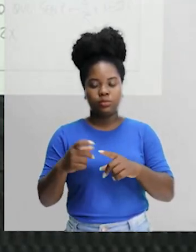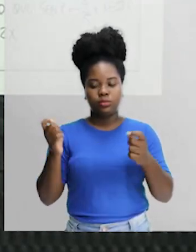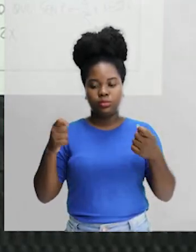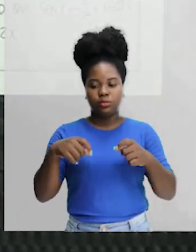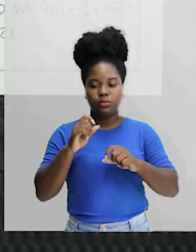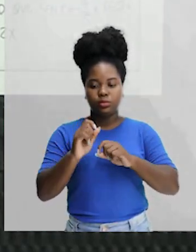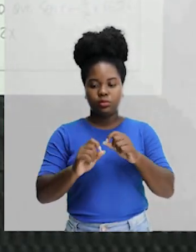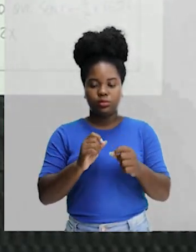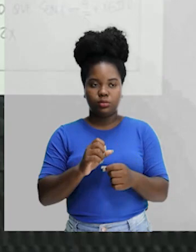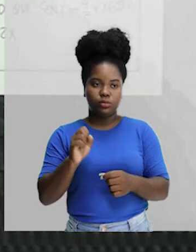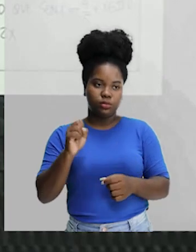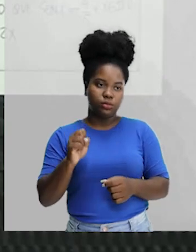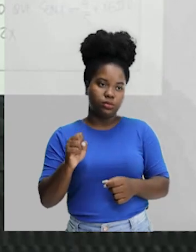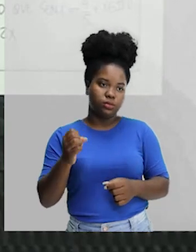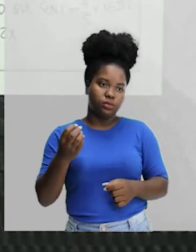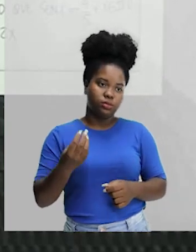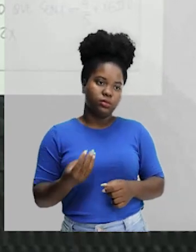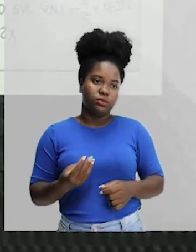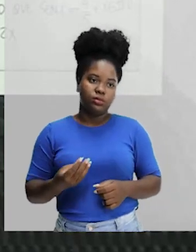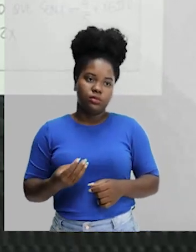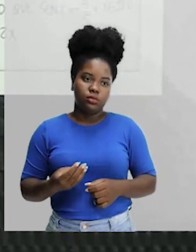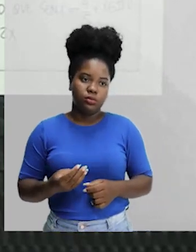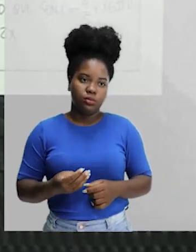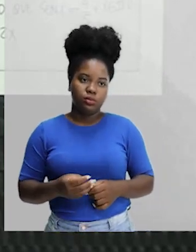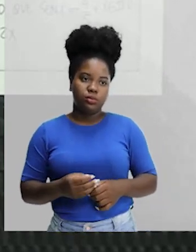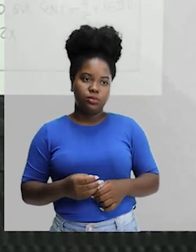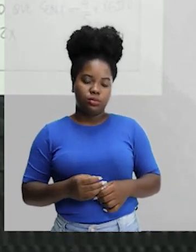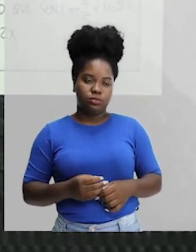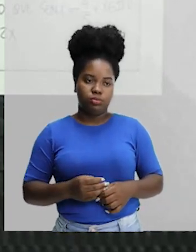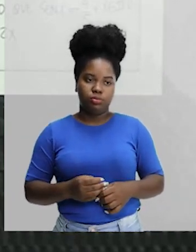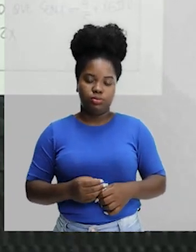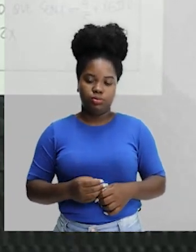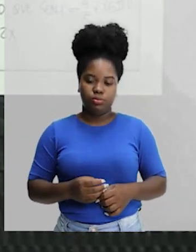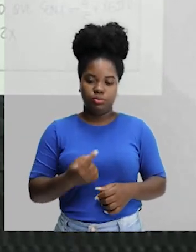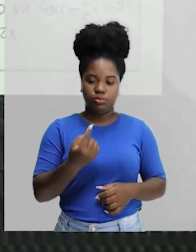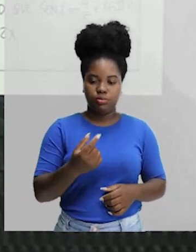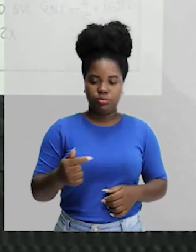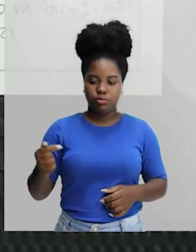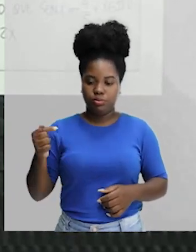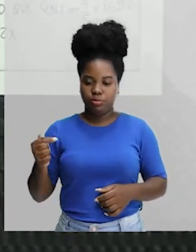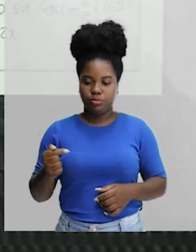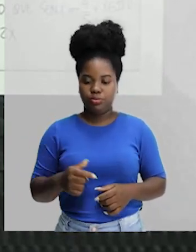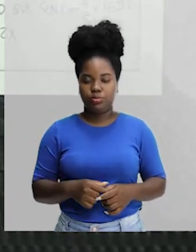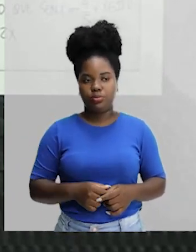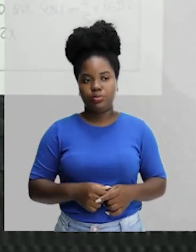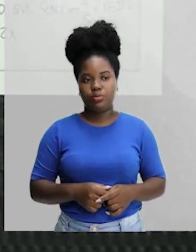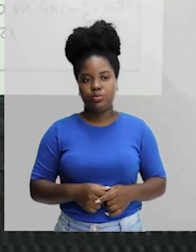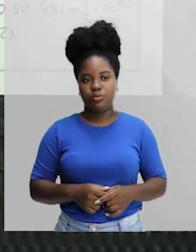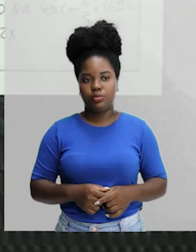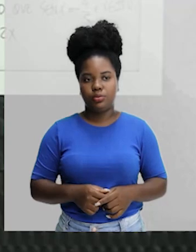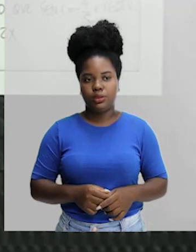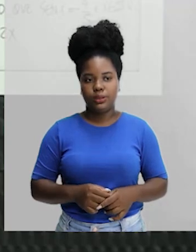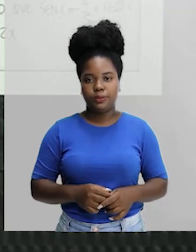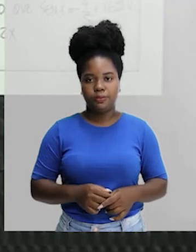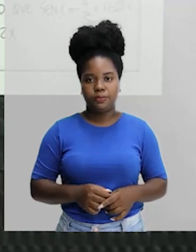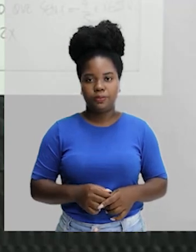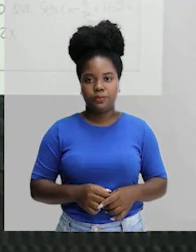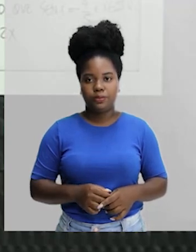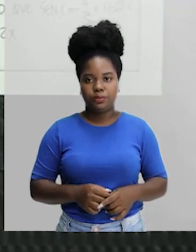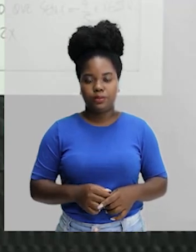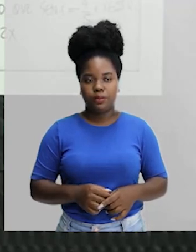ó, o 8 pelo 3 e o 1 pelo 7. Mais com menos é menos.